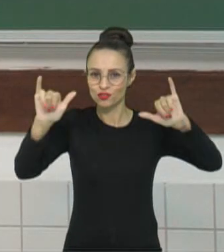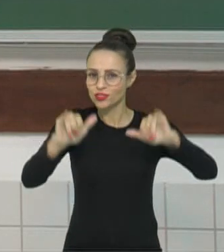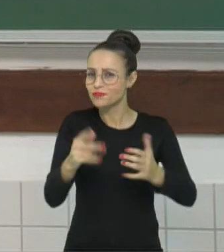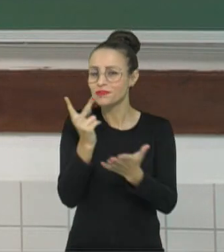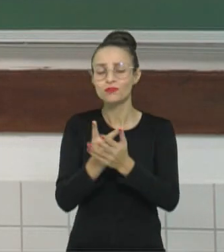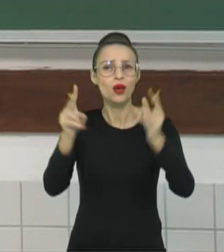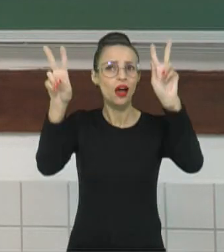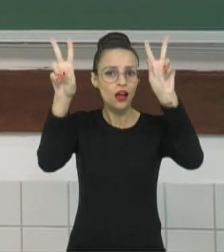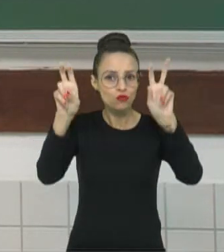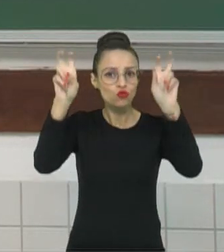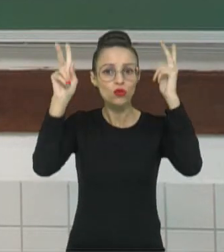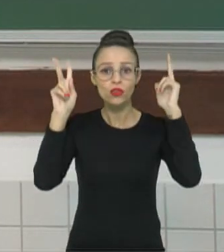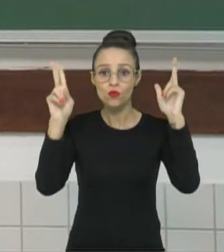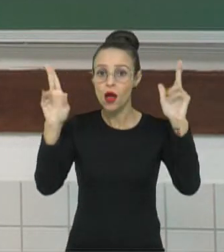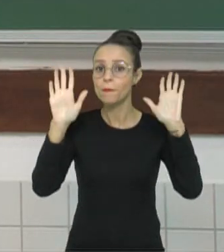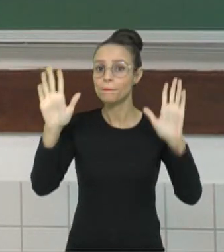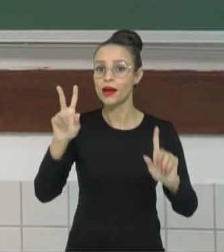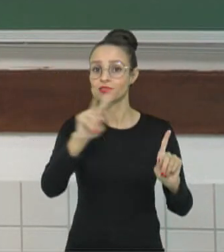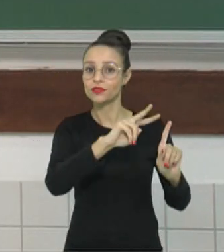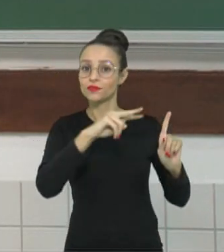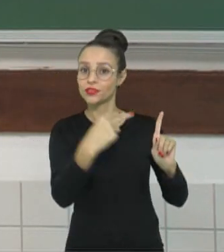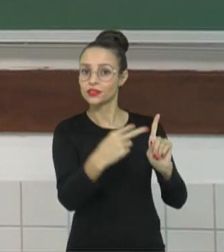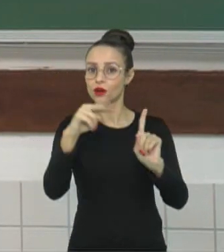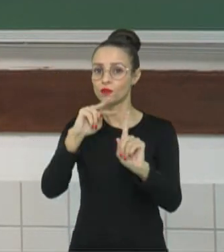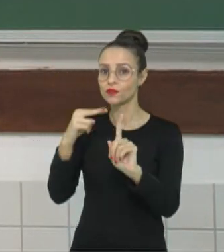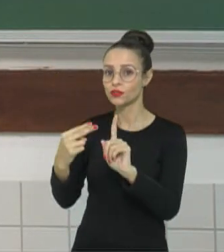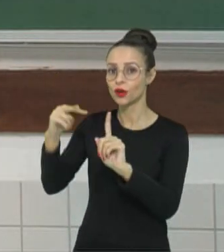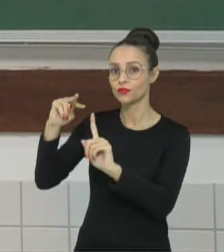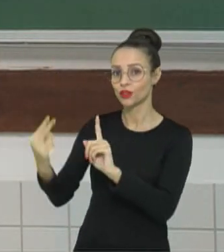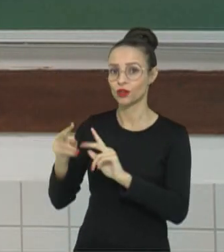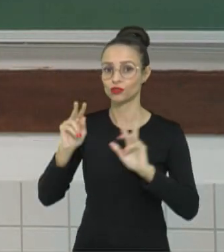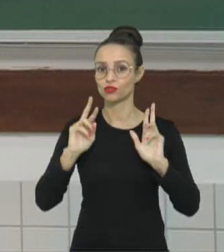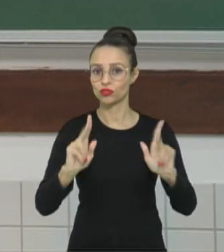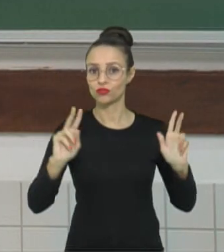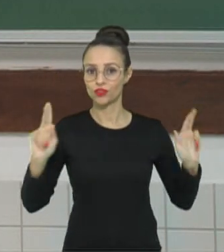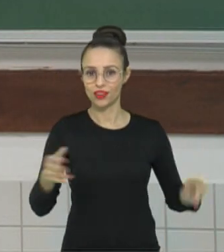mesmo assunto, só que com visões diferentes para cada um deles.